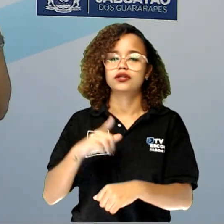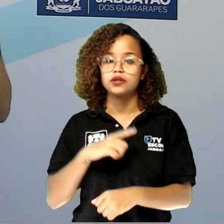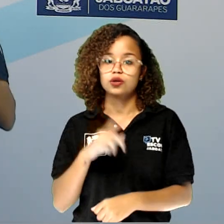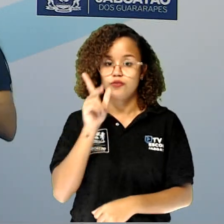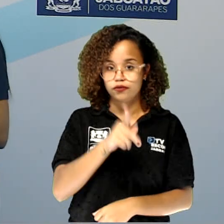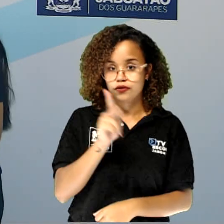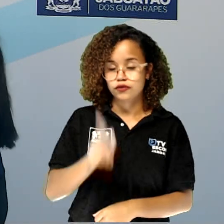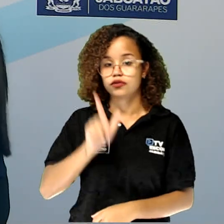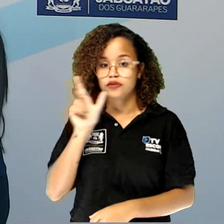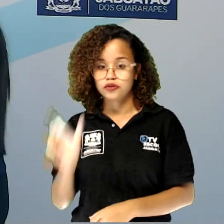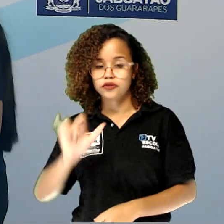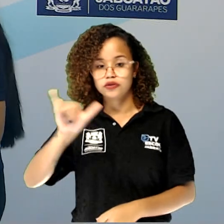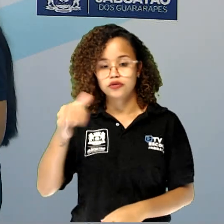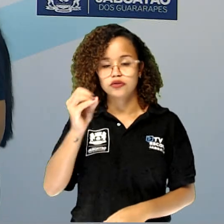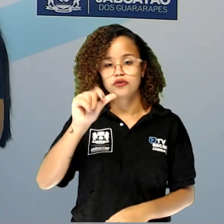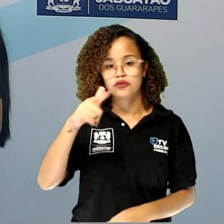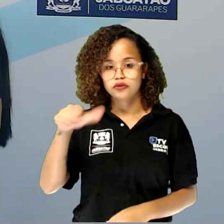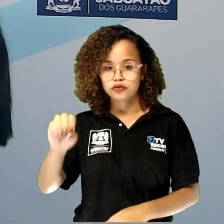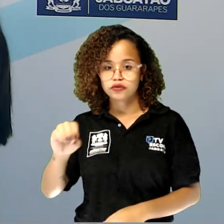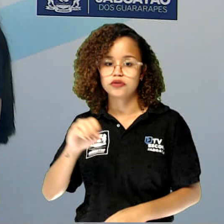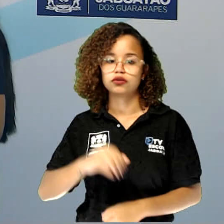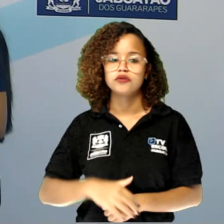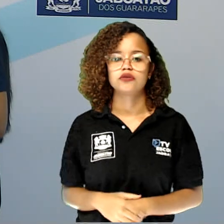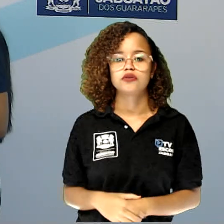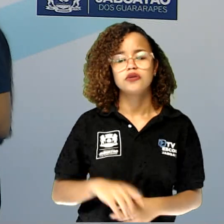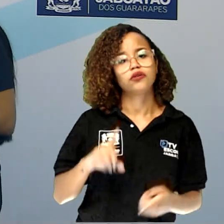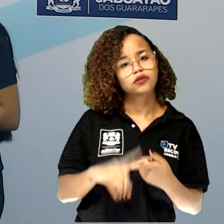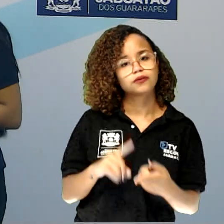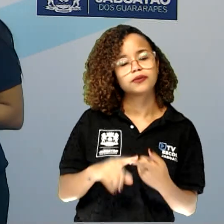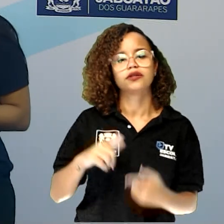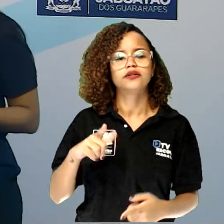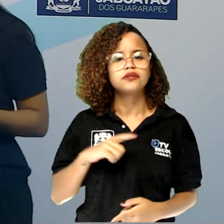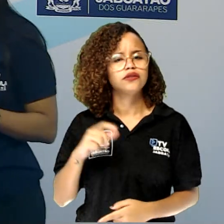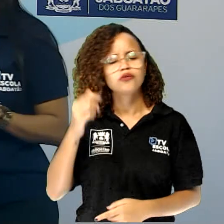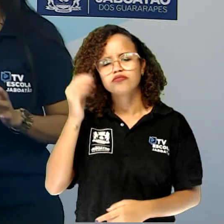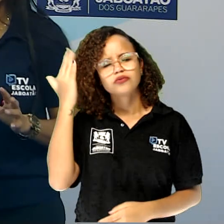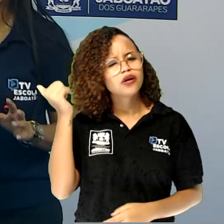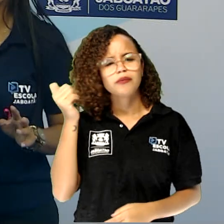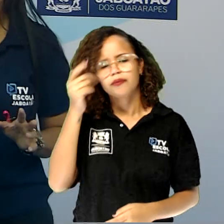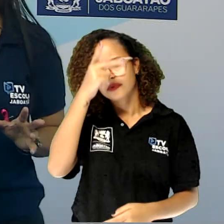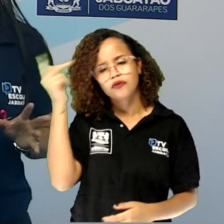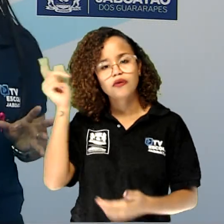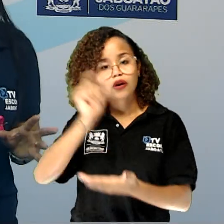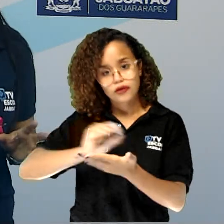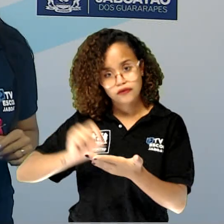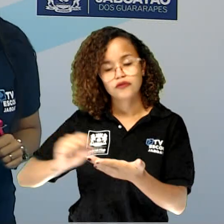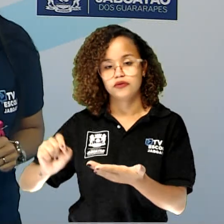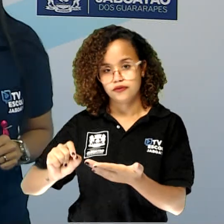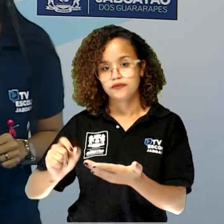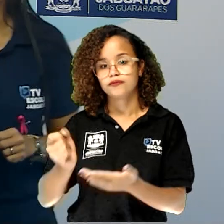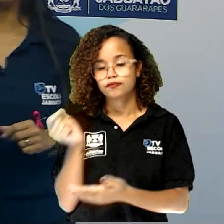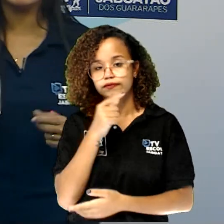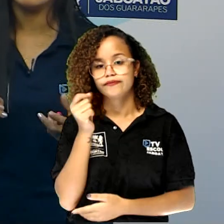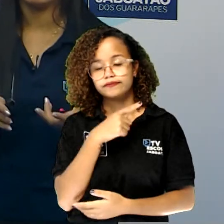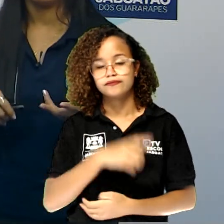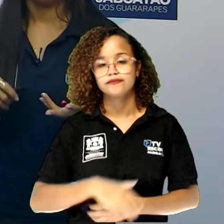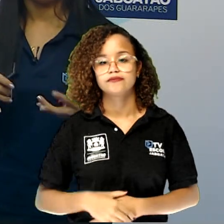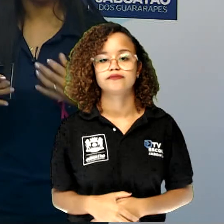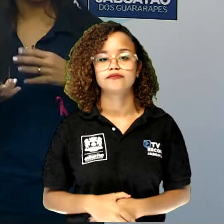e João. E, como sempre, na maioria, a autoria desconhecida. A gente não sabe quem escreveu essa piada. Então,